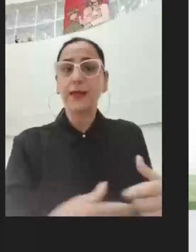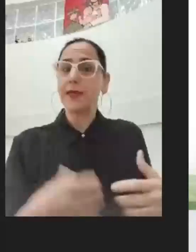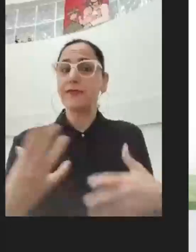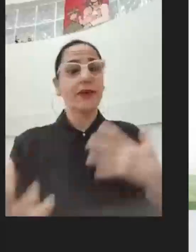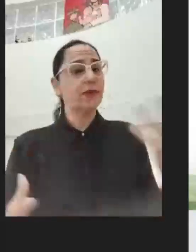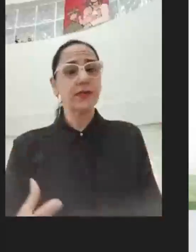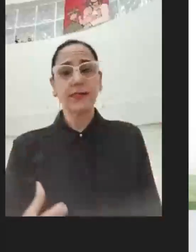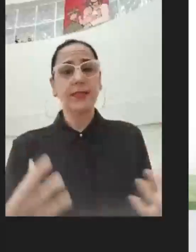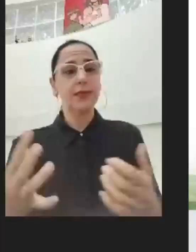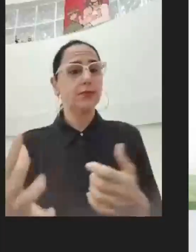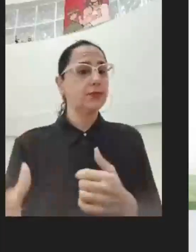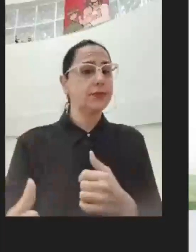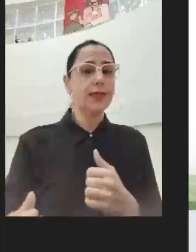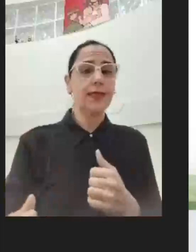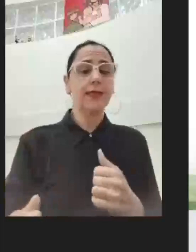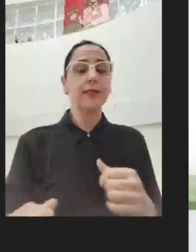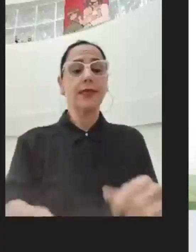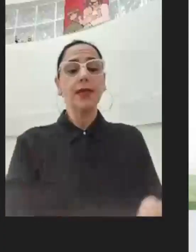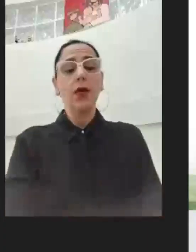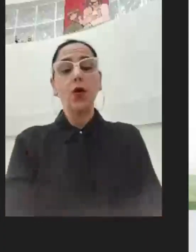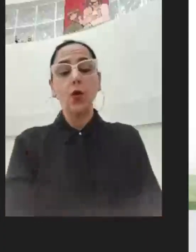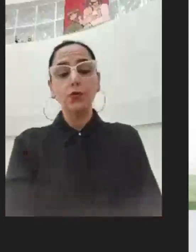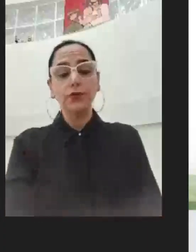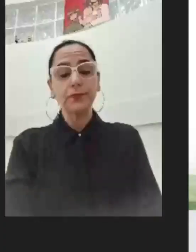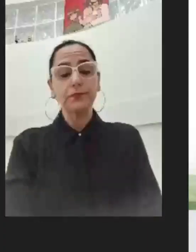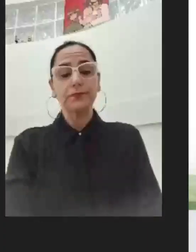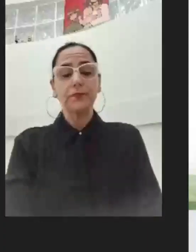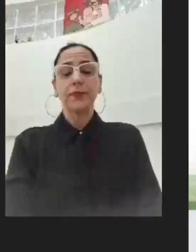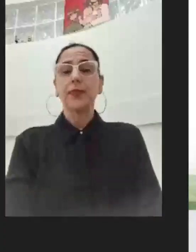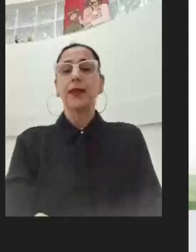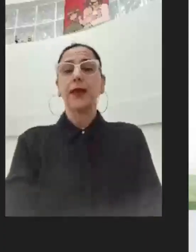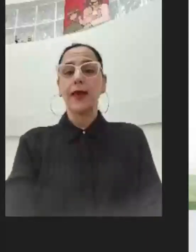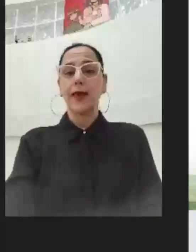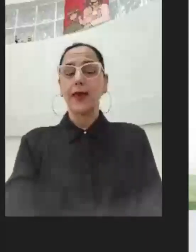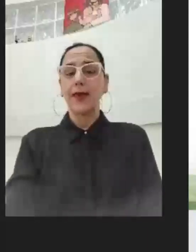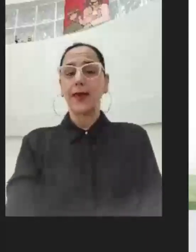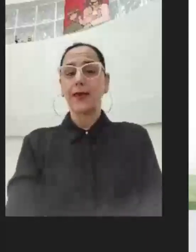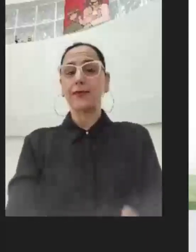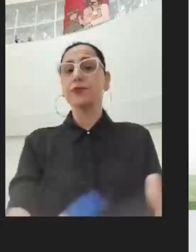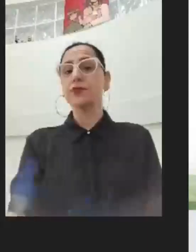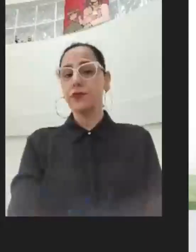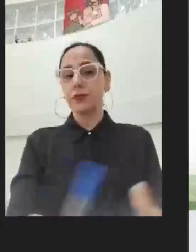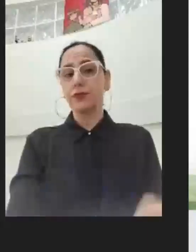trabalhar. E aí ficava cansada, não produzia leite, onde